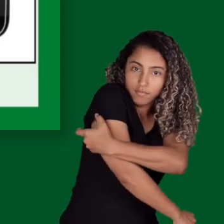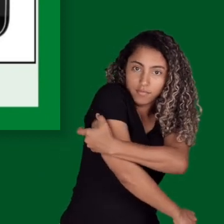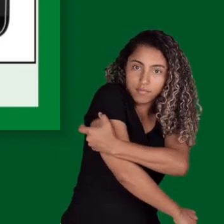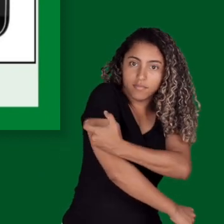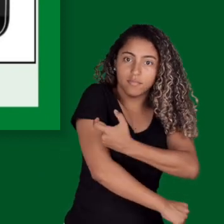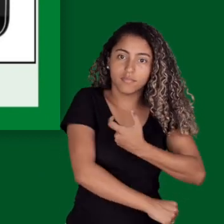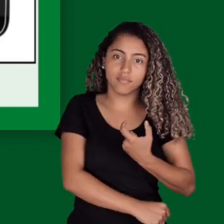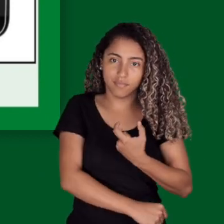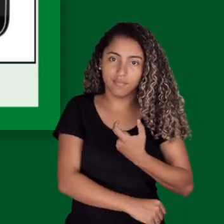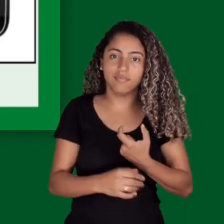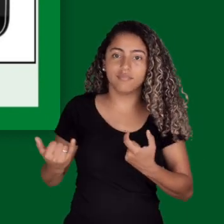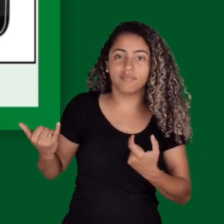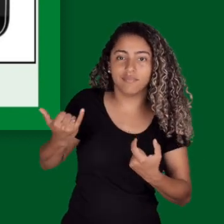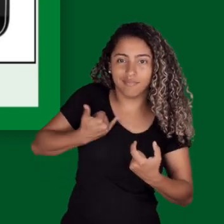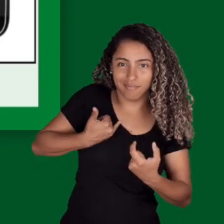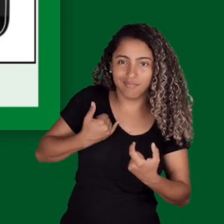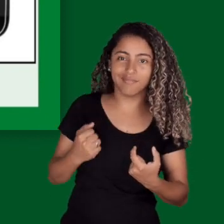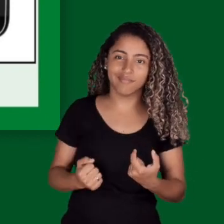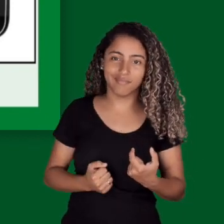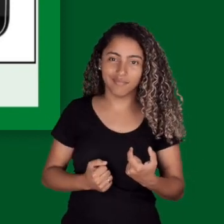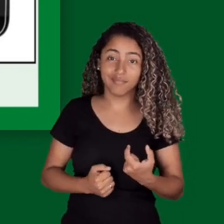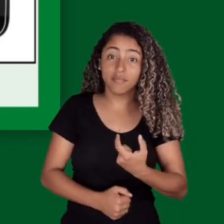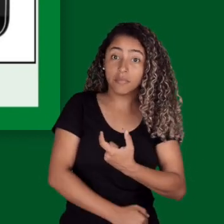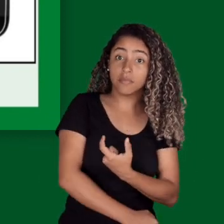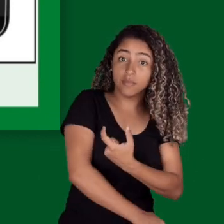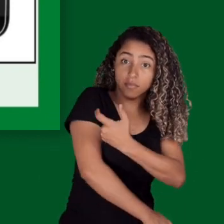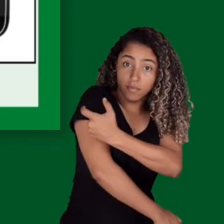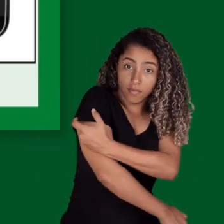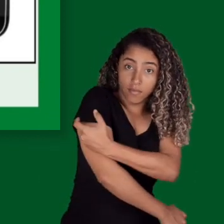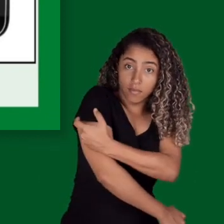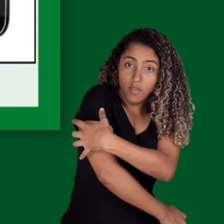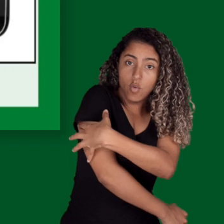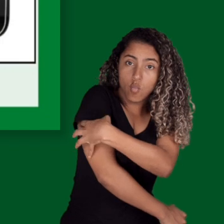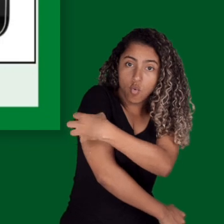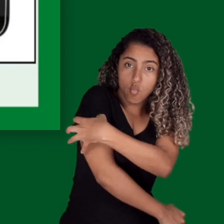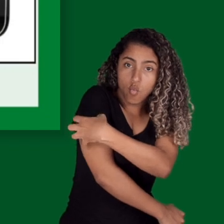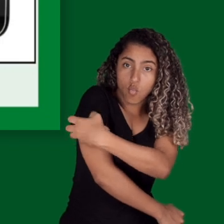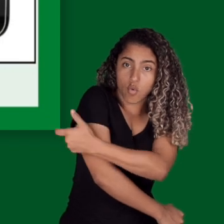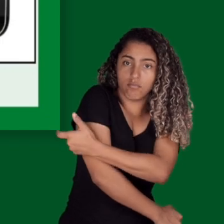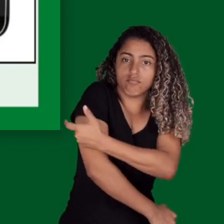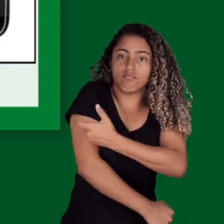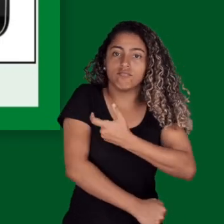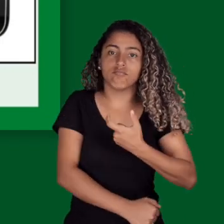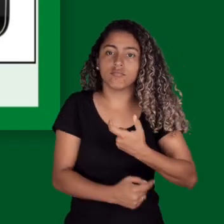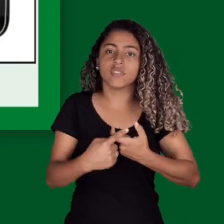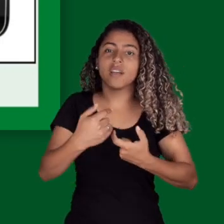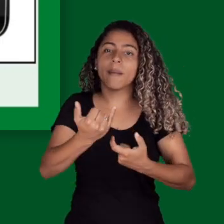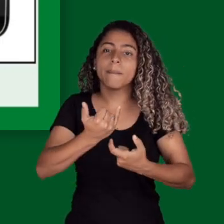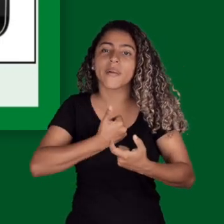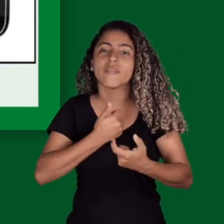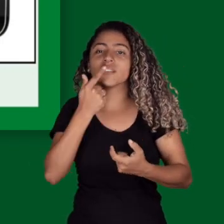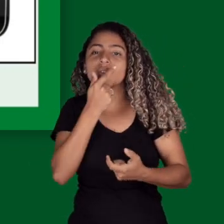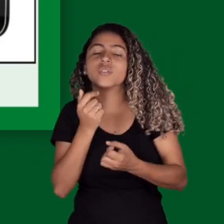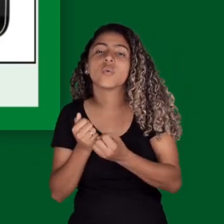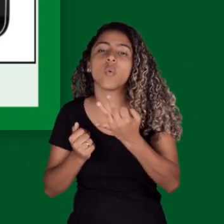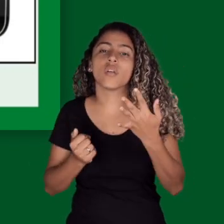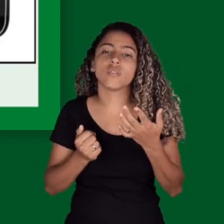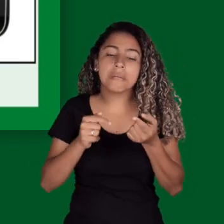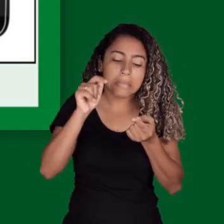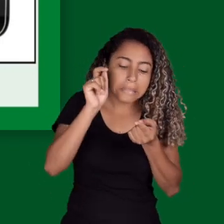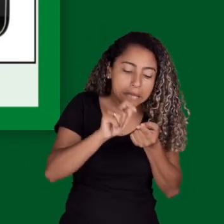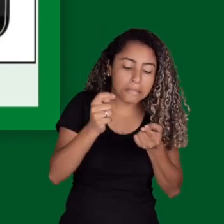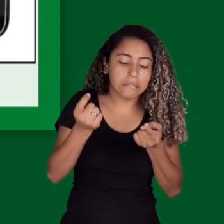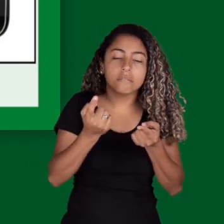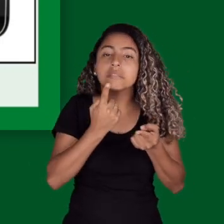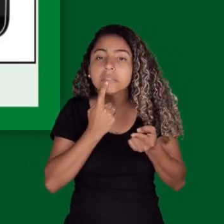passar em cima desse sensor. E aí, através desse escaneamento, ele vai ter o valor da glicose sem precisar furar